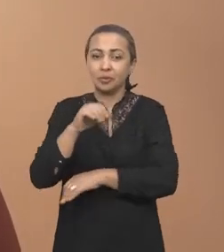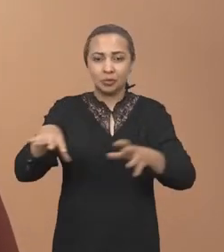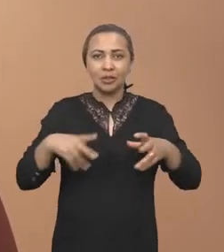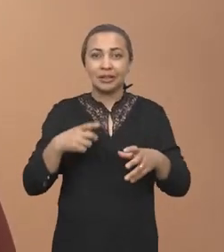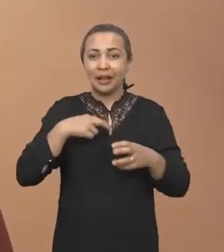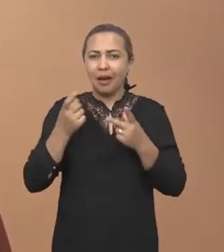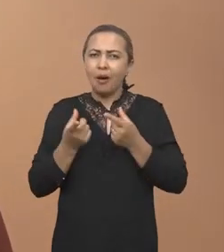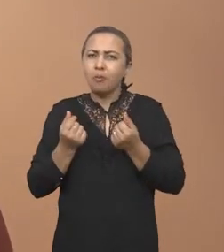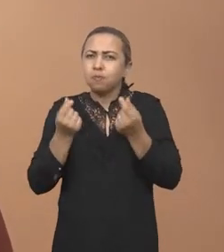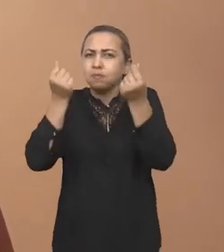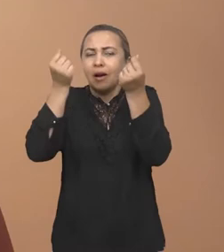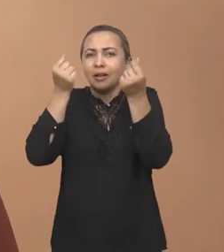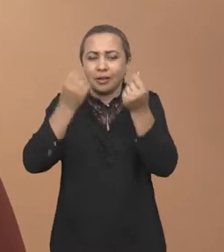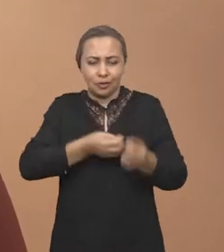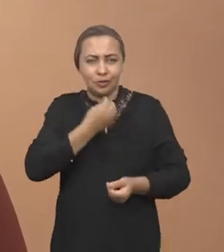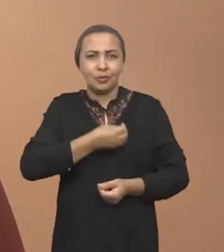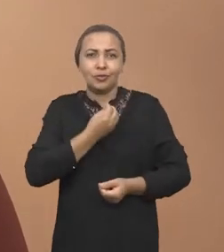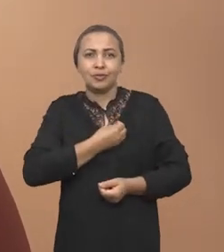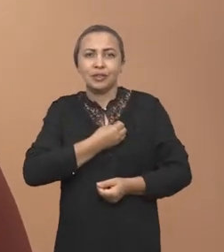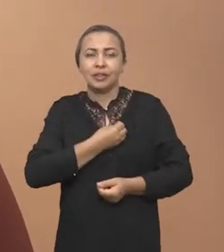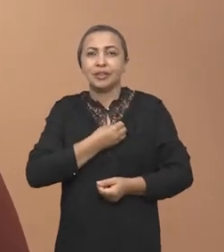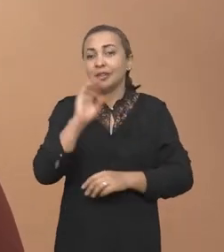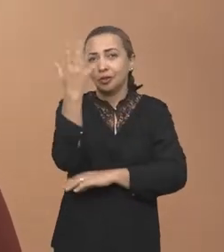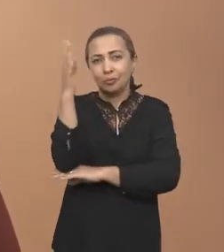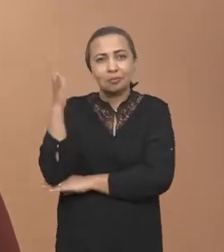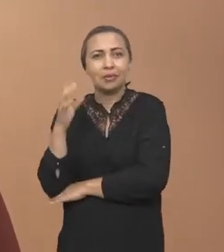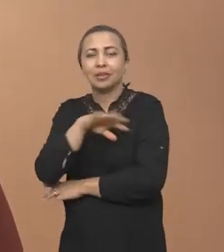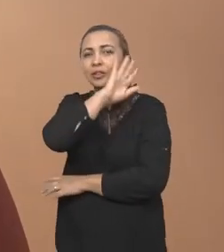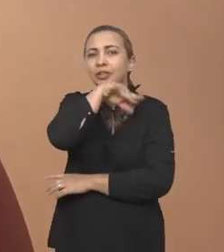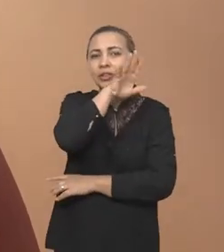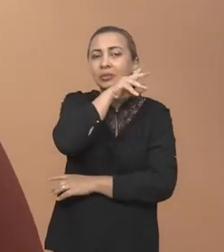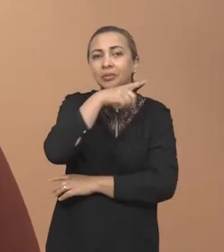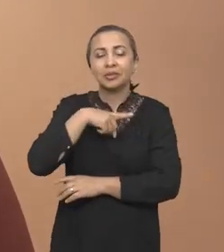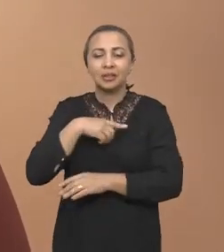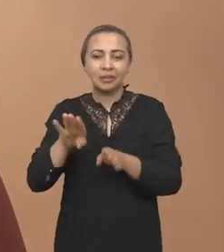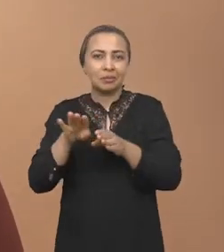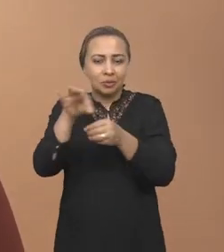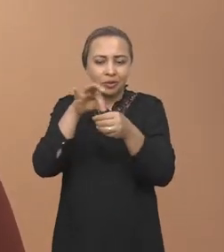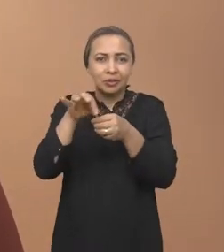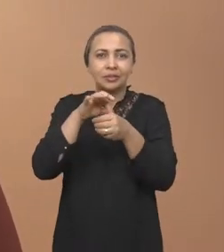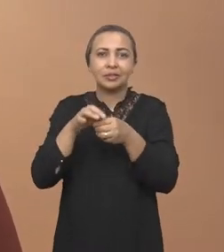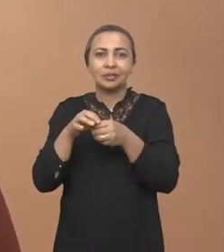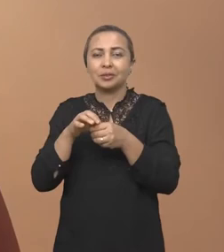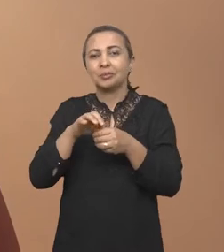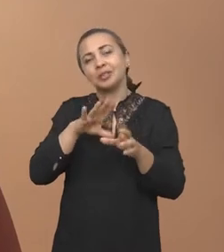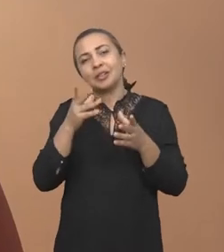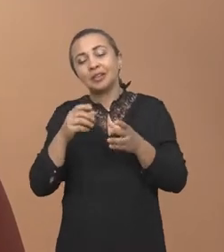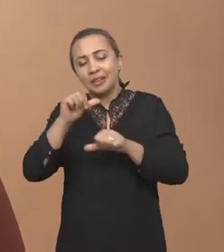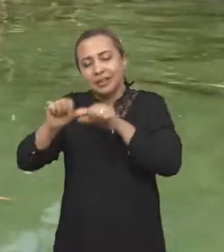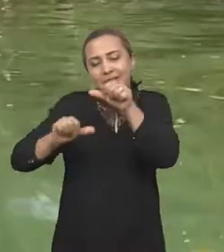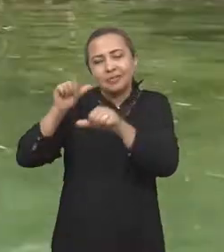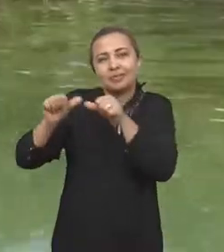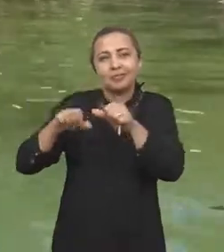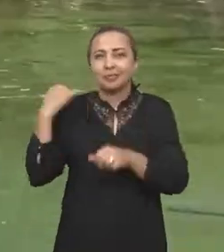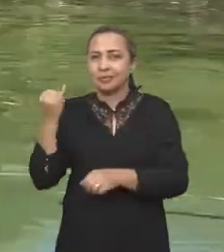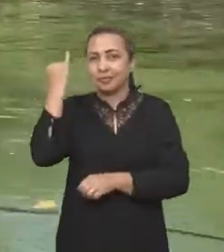pois suportam uma rica diversidade de fauna e flora e agem como berçário de organismos marinhos, além